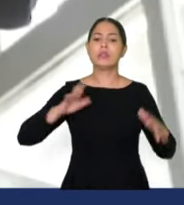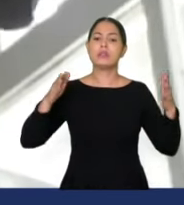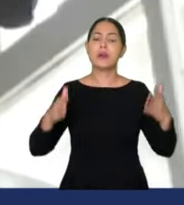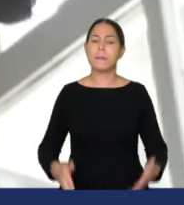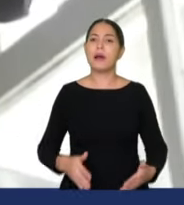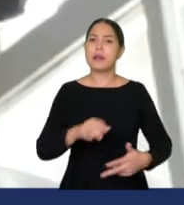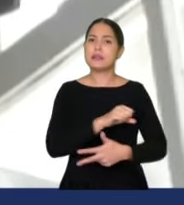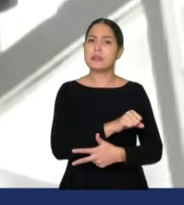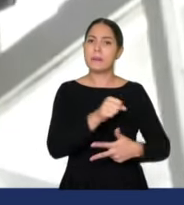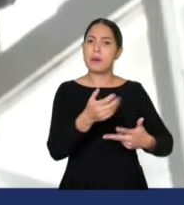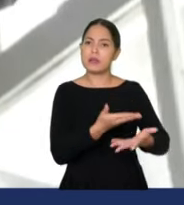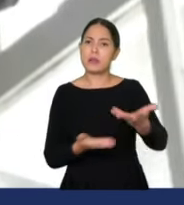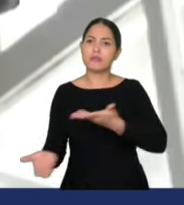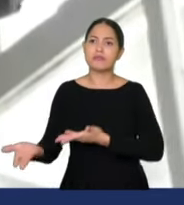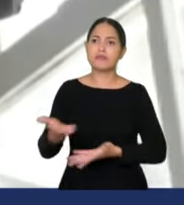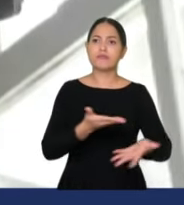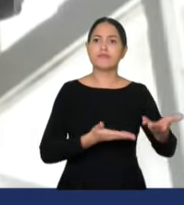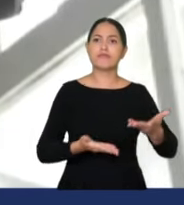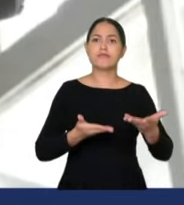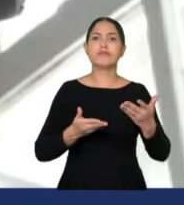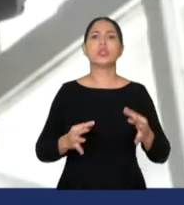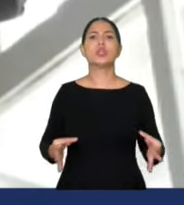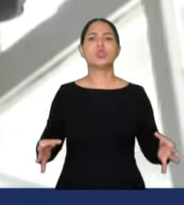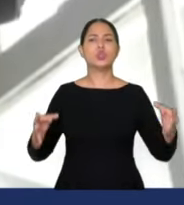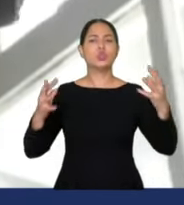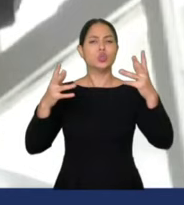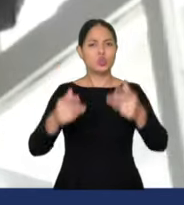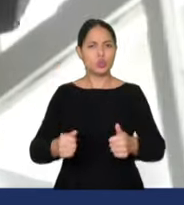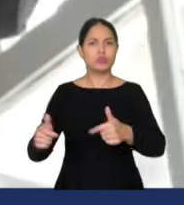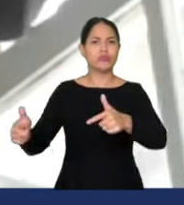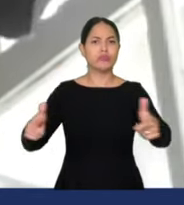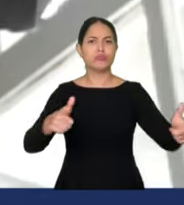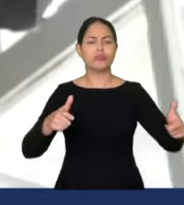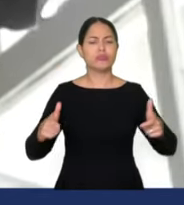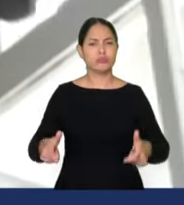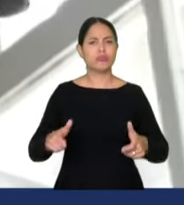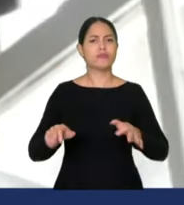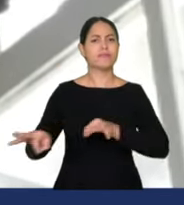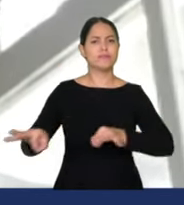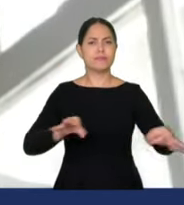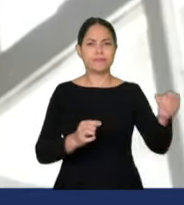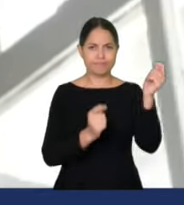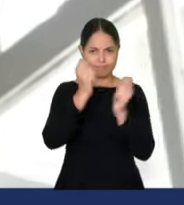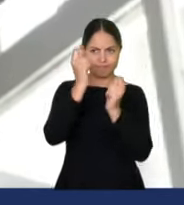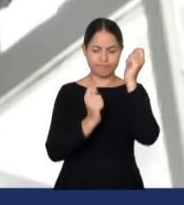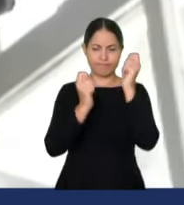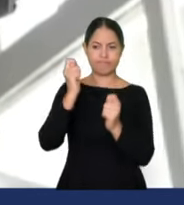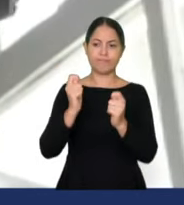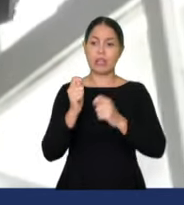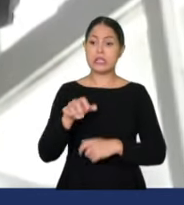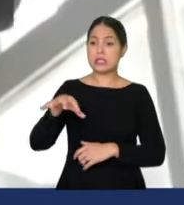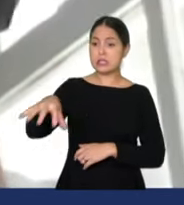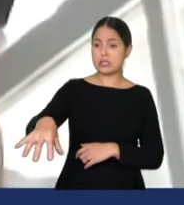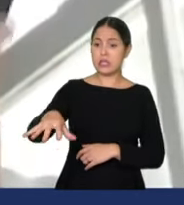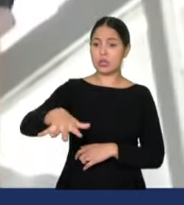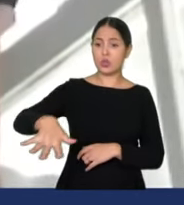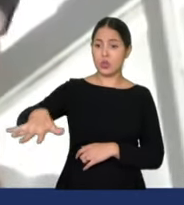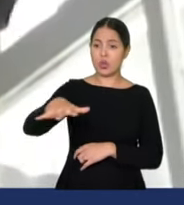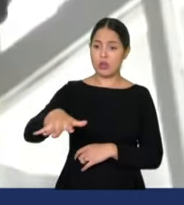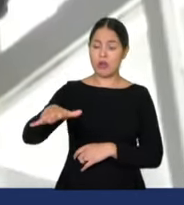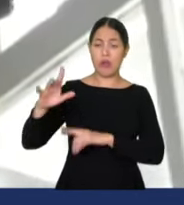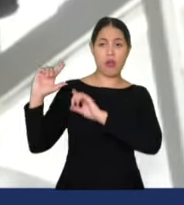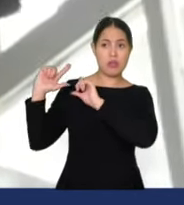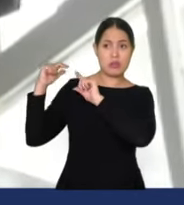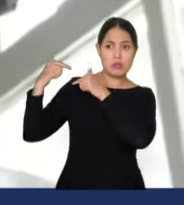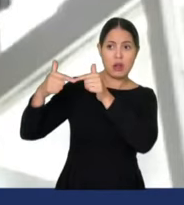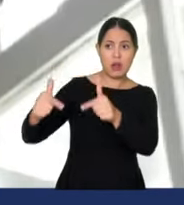para deliberação, elaboração de uma política industrial para setores tanto tradicionais quanto de renováveis no